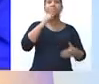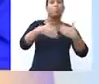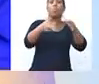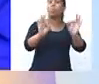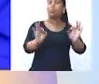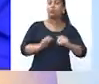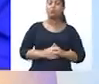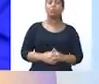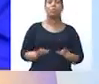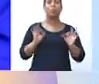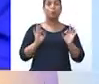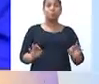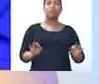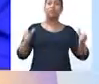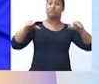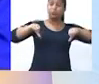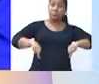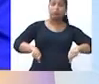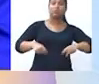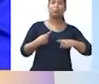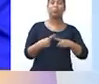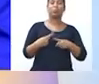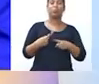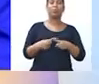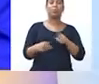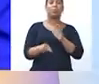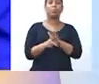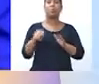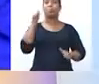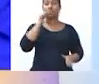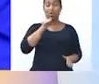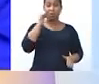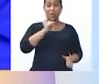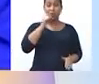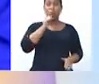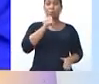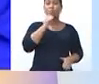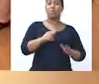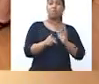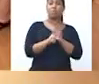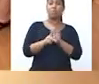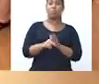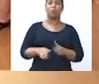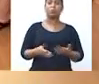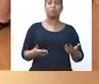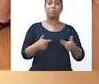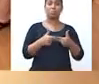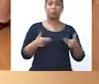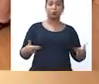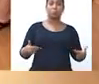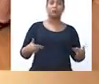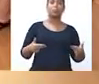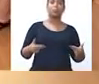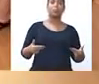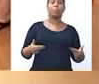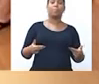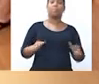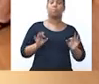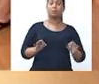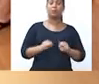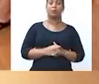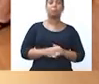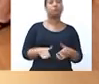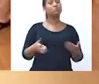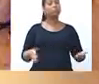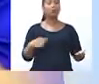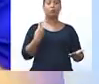isso, com certeza, prejudica, porque recai na mulher esse serviço. E as suas inúmeras tarefas ali, né? Exatamente. Fora que,